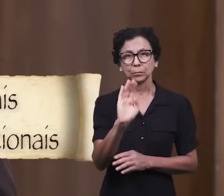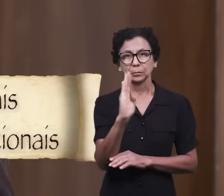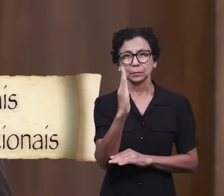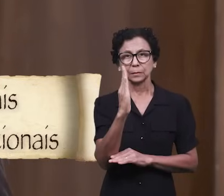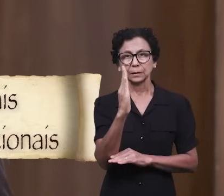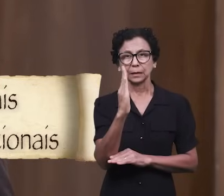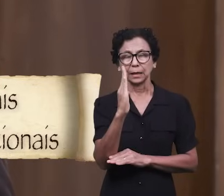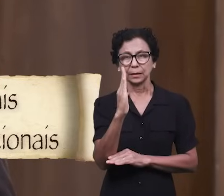para o sacrifício.